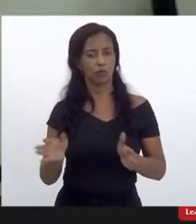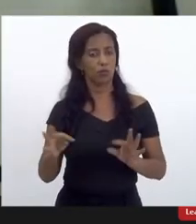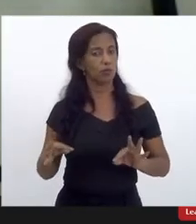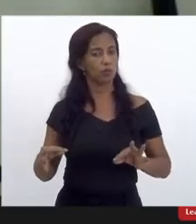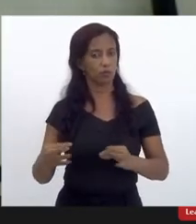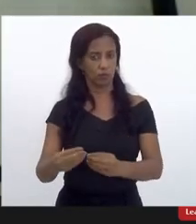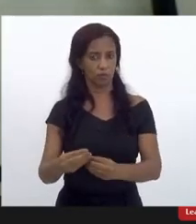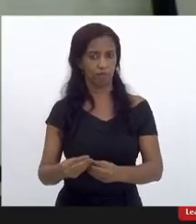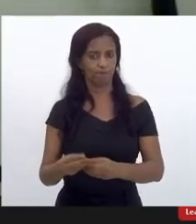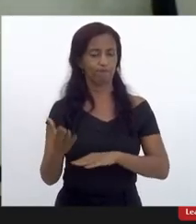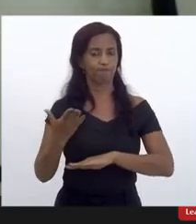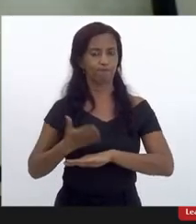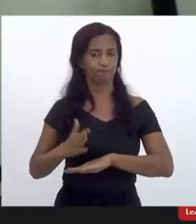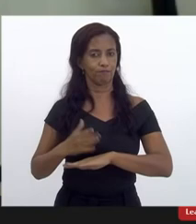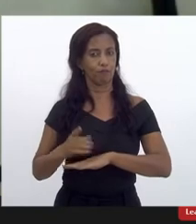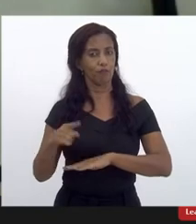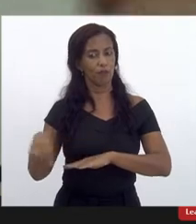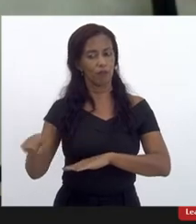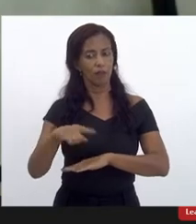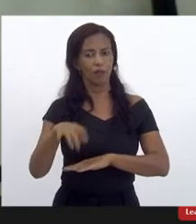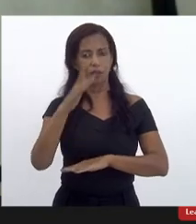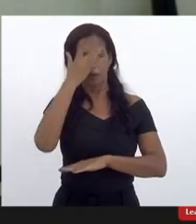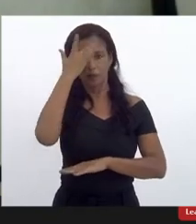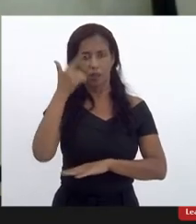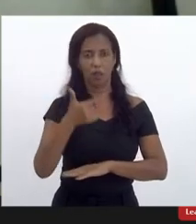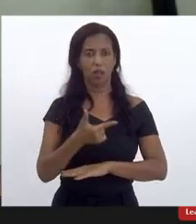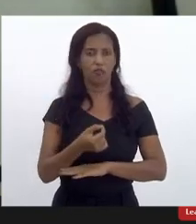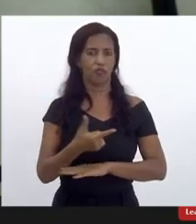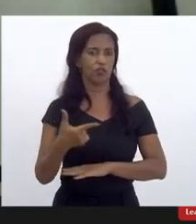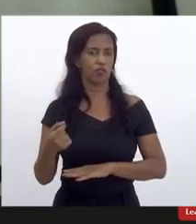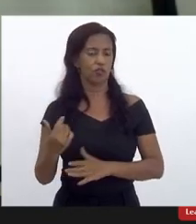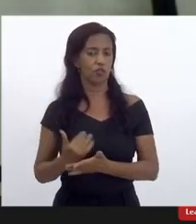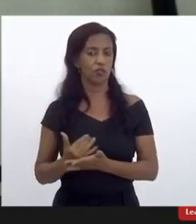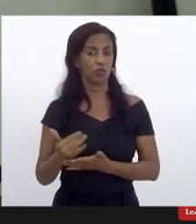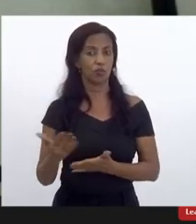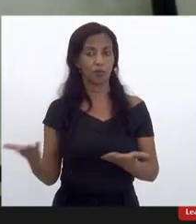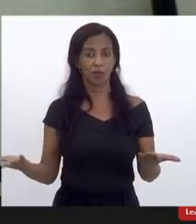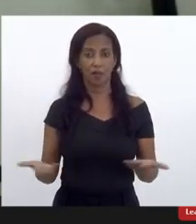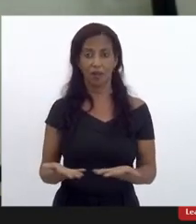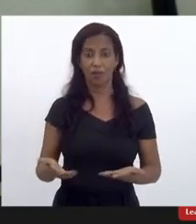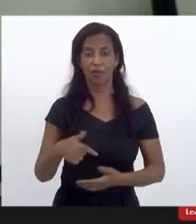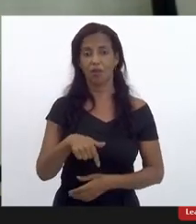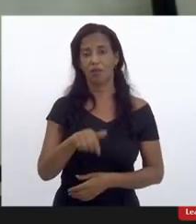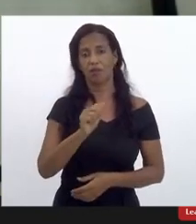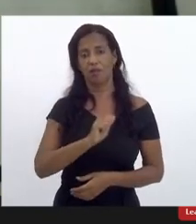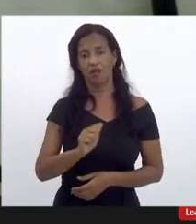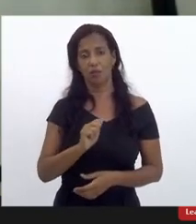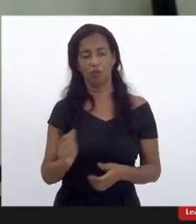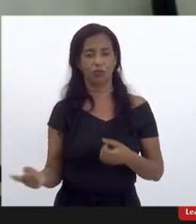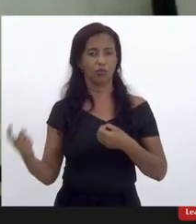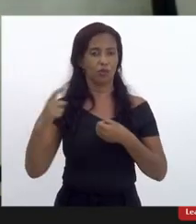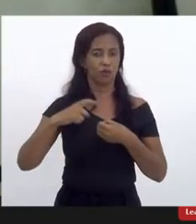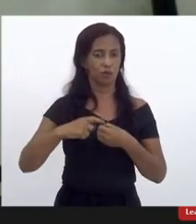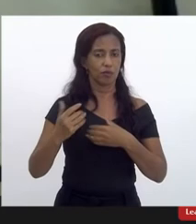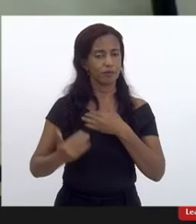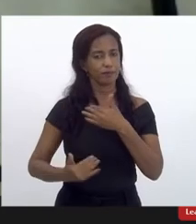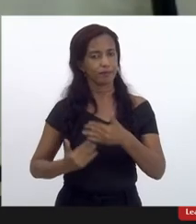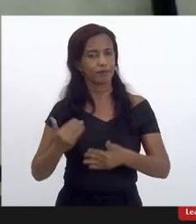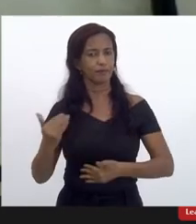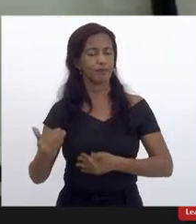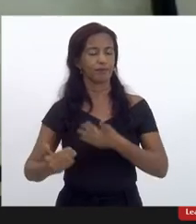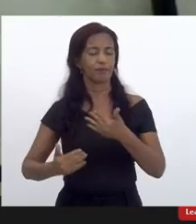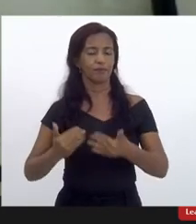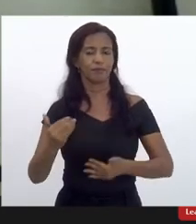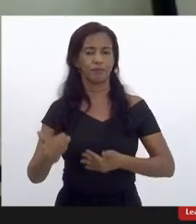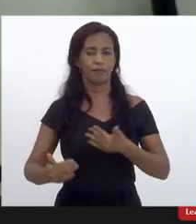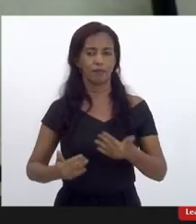todo o estágio dessas pessoas. São desde 2020, eles começaram agora em agosto a retornar gradativamente à